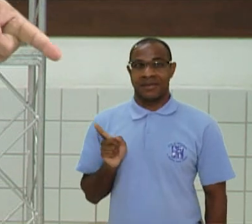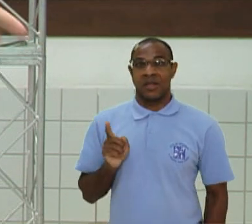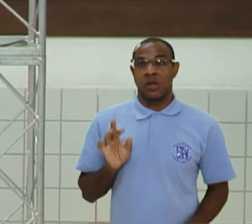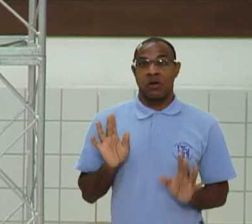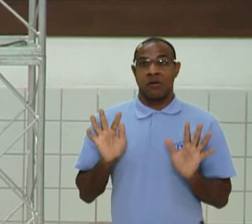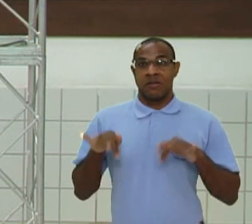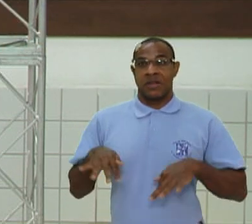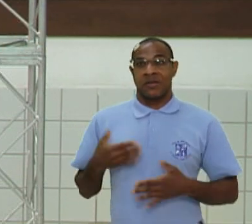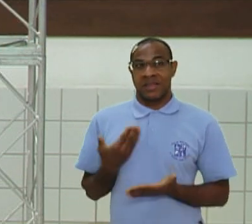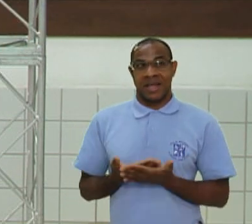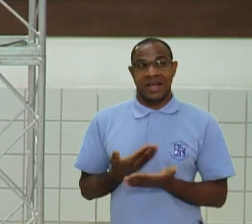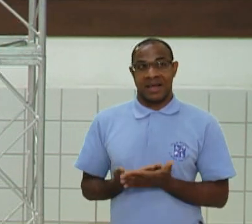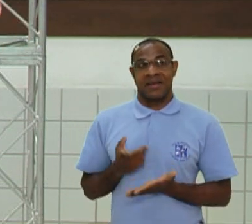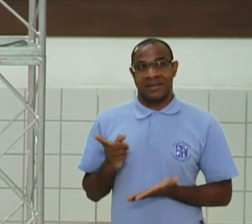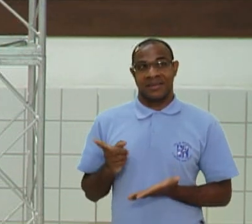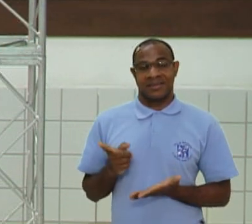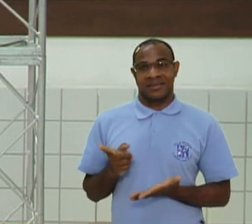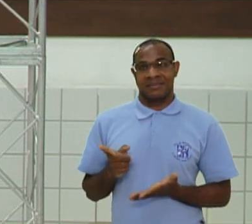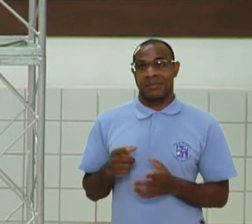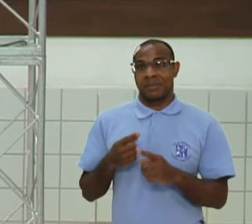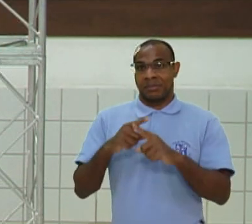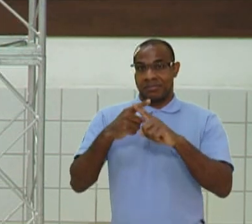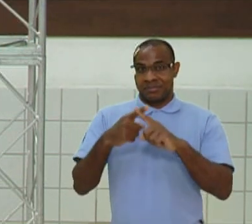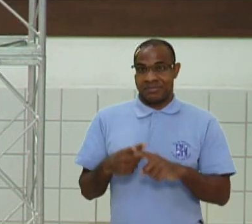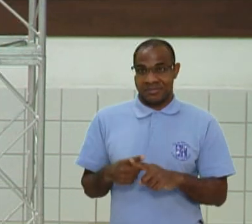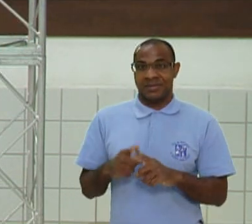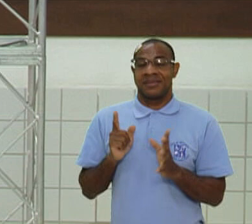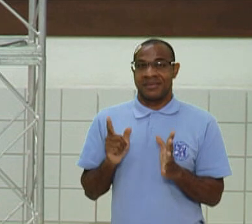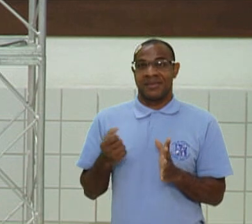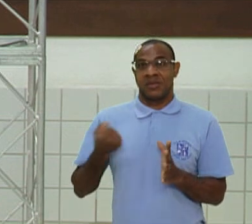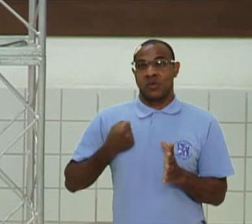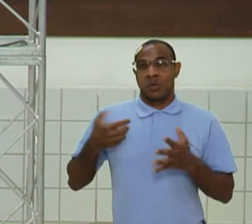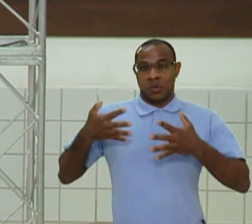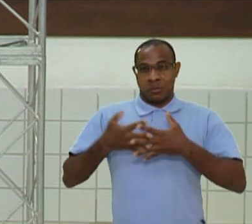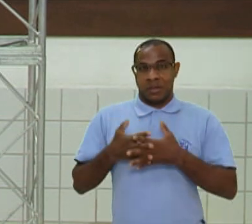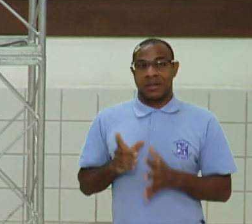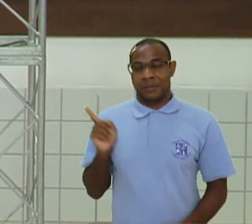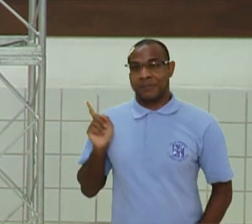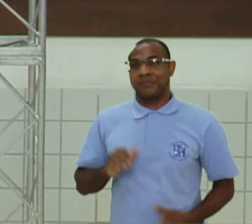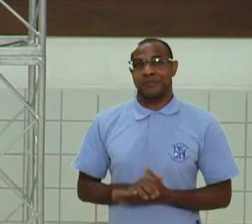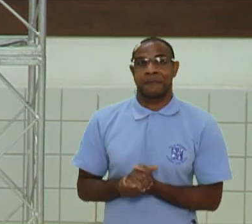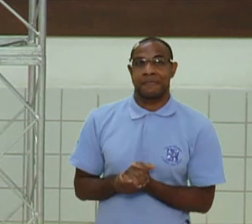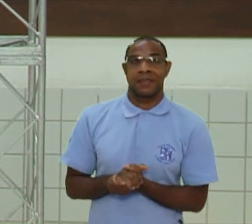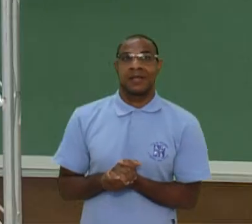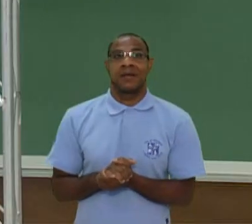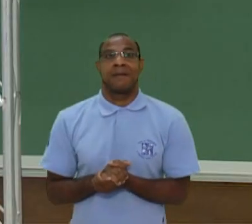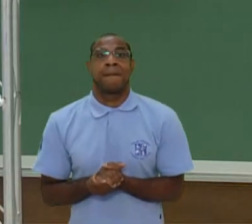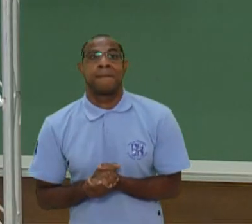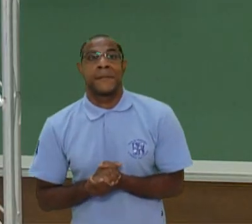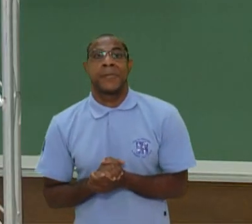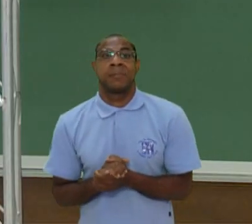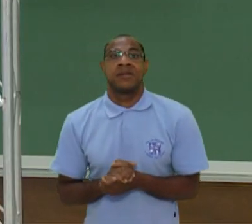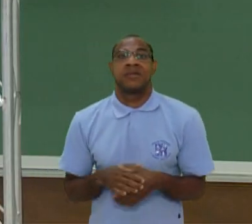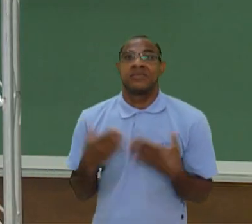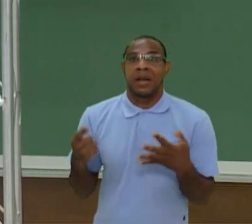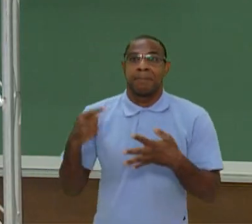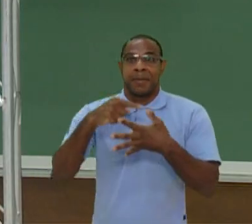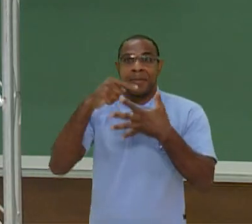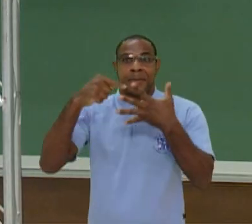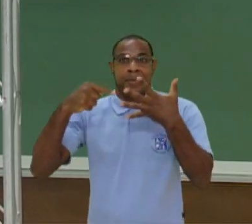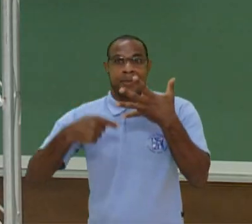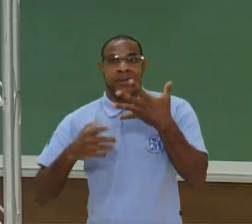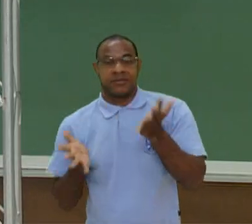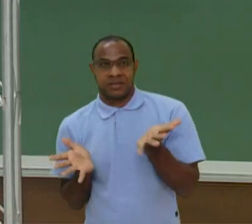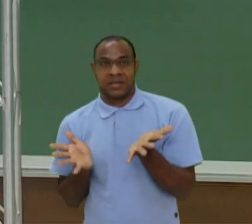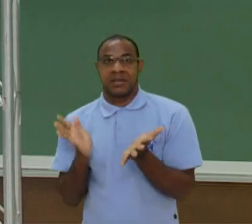nossas aulas, me cobre sobre multiplicação de complexo. Eu não vou esquecer. Vamos lá então. Já falamos das alternativas, o